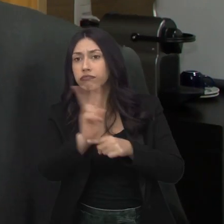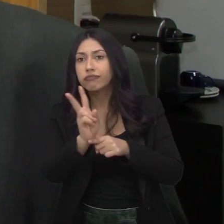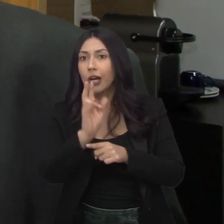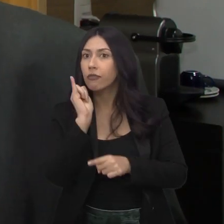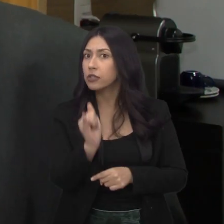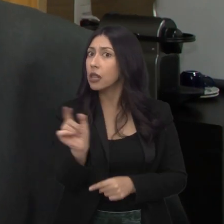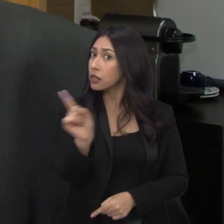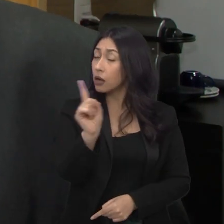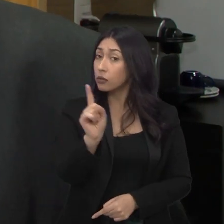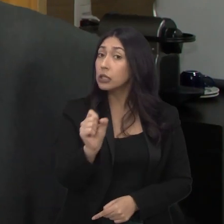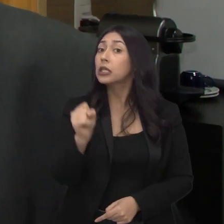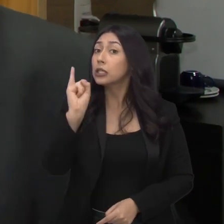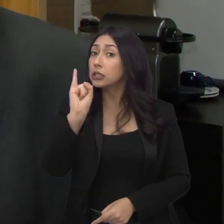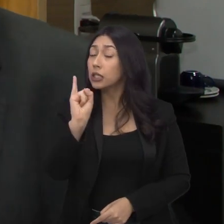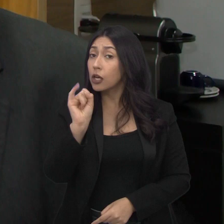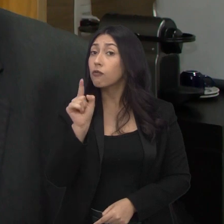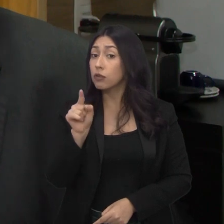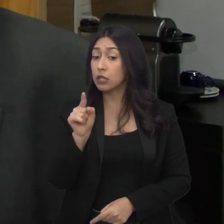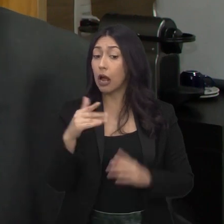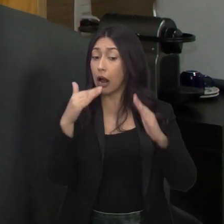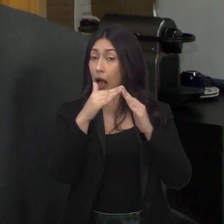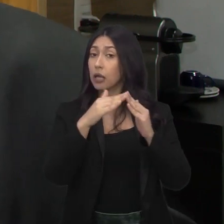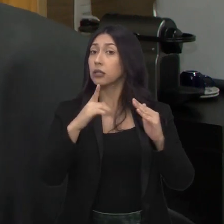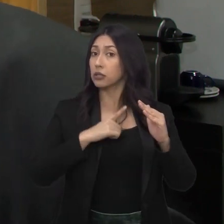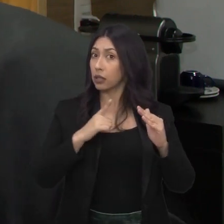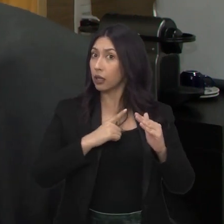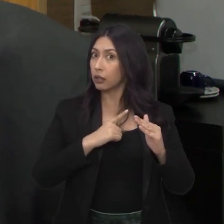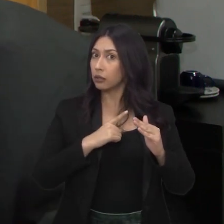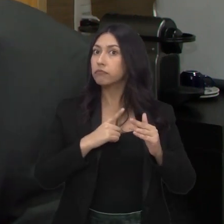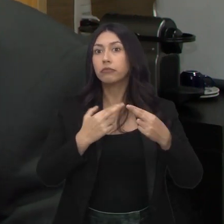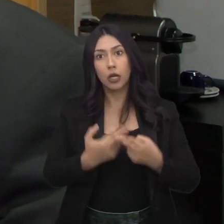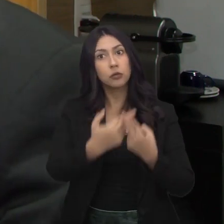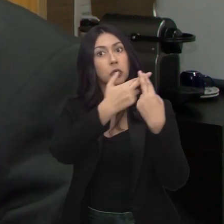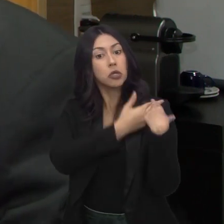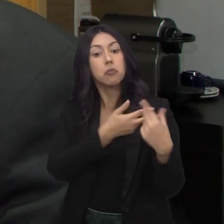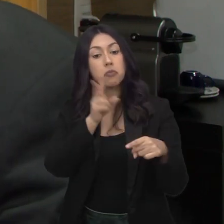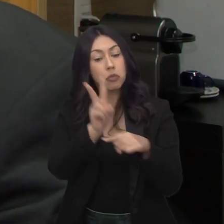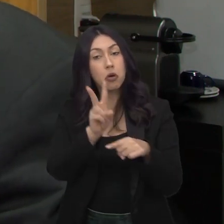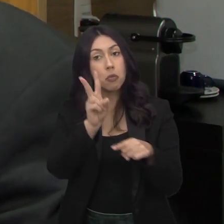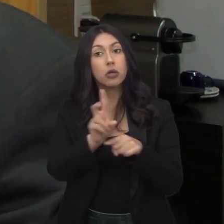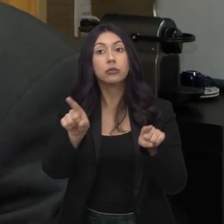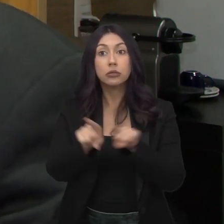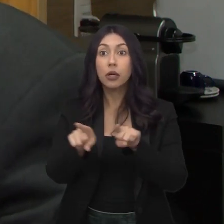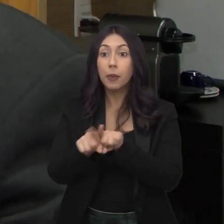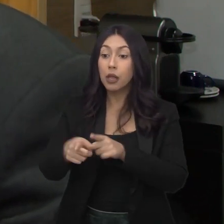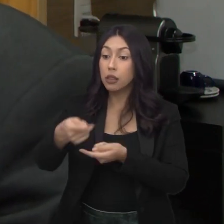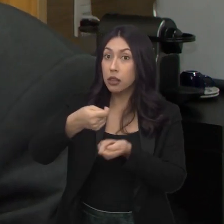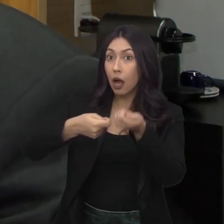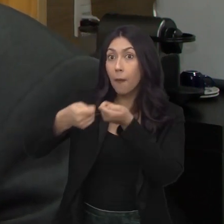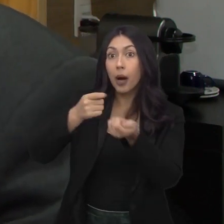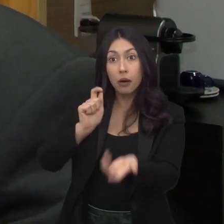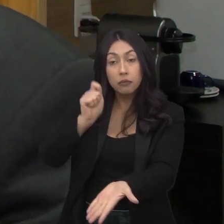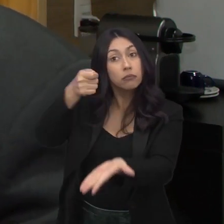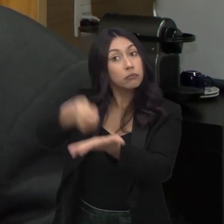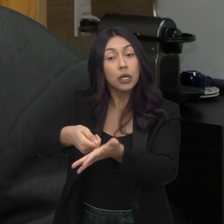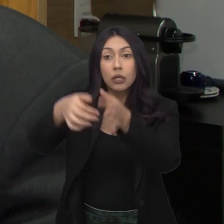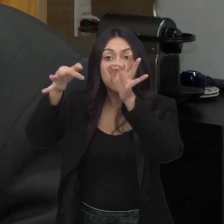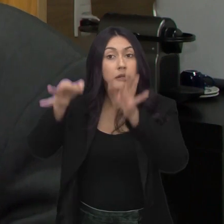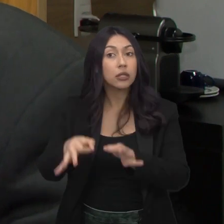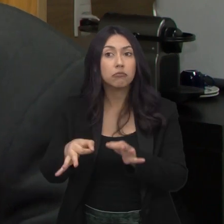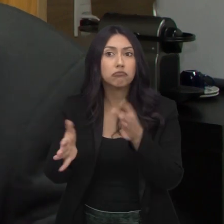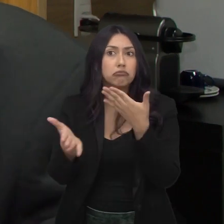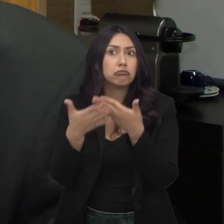do condomínio. Quem é dono de um imóvel, ele tem a obrigação de zelar e de cuidar do seu imóvel, administrar o seu